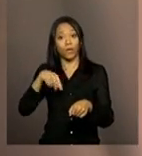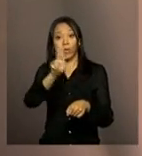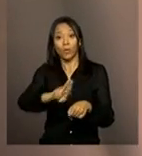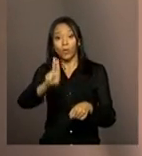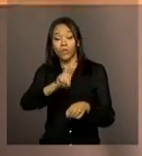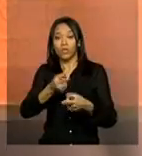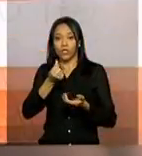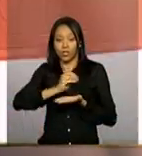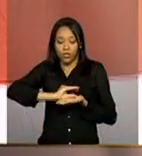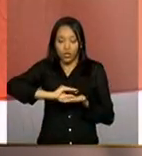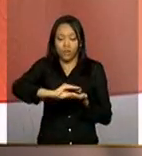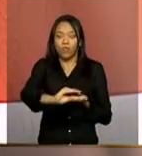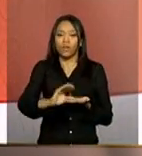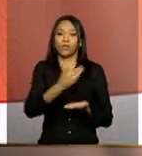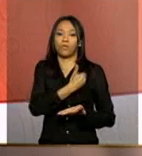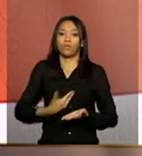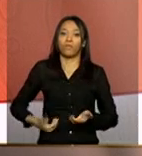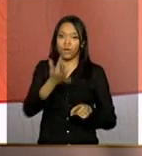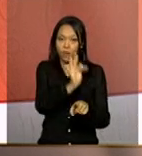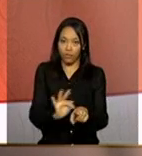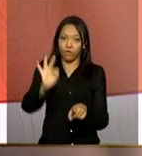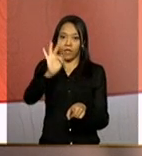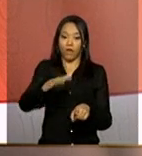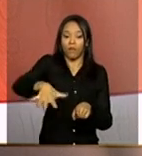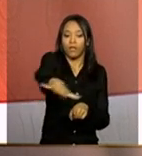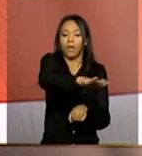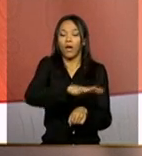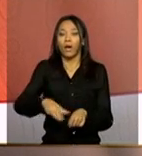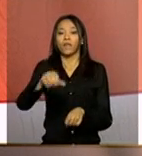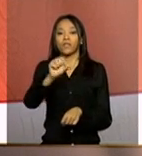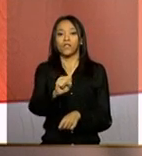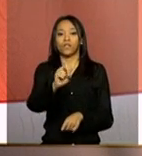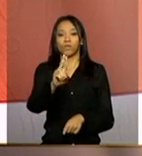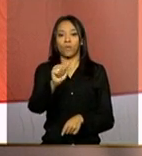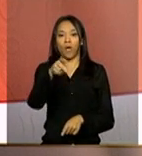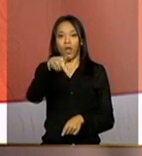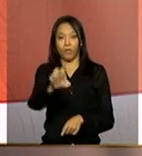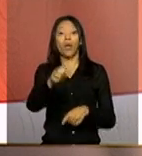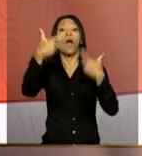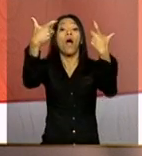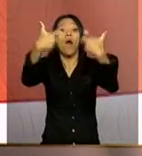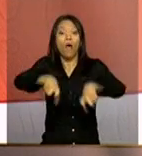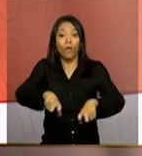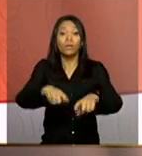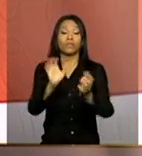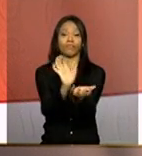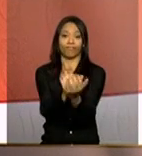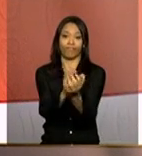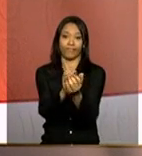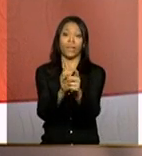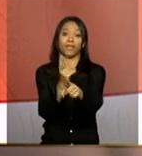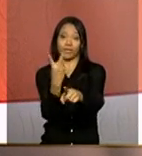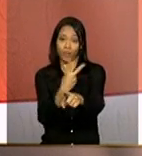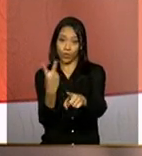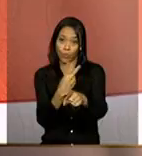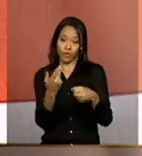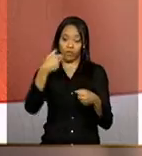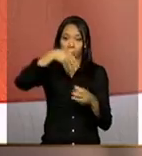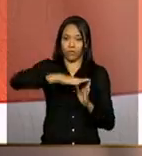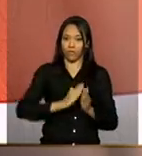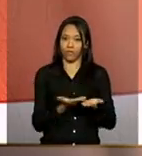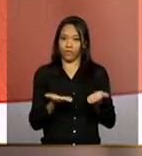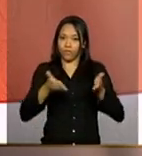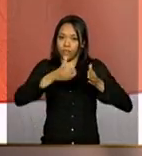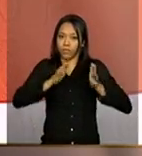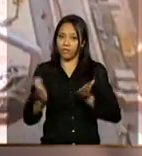do governo federal no Complexo Industrial de Suape, em Pernambuco, onde estão localizadas a refinaria Abreu e Lima e o estaleiro